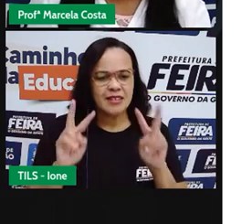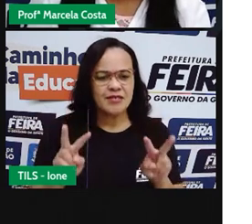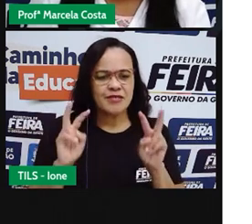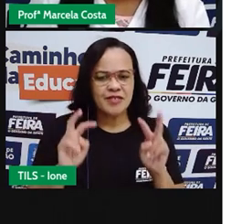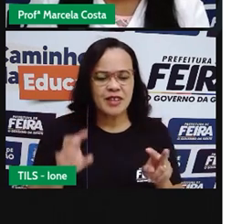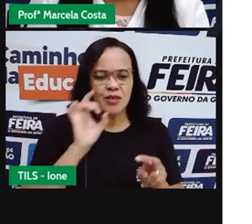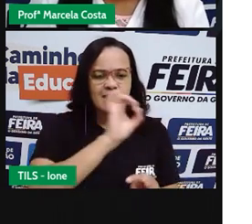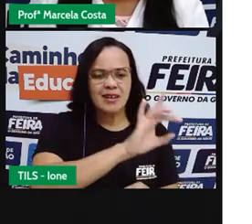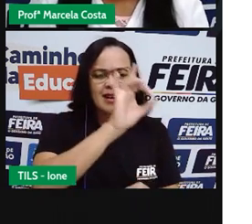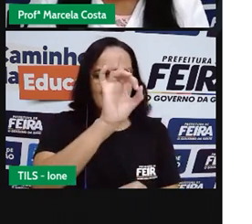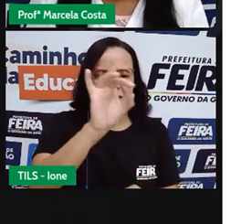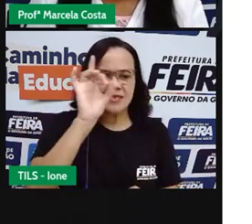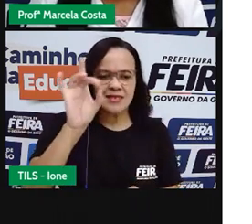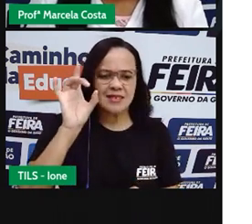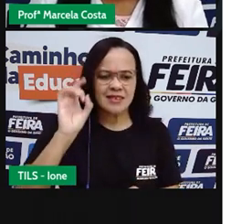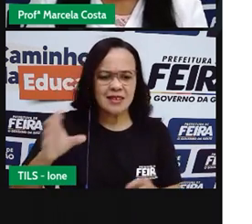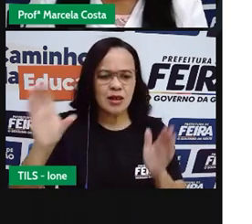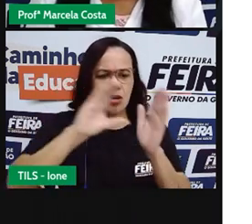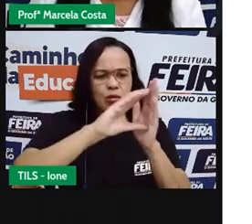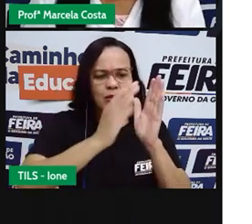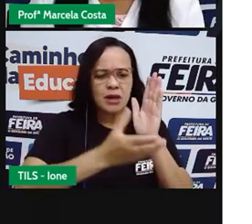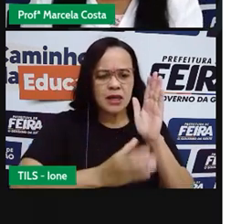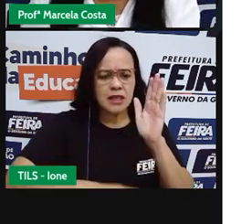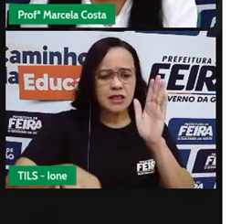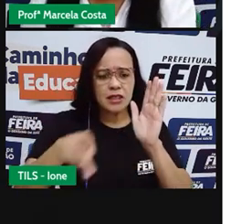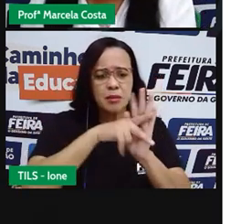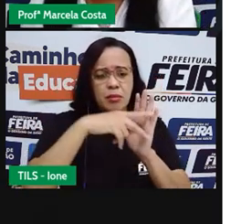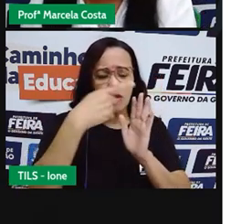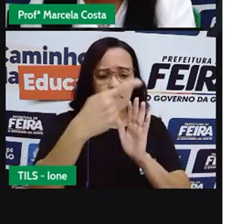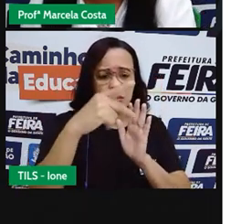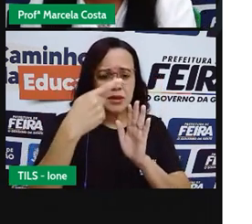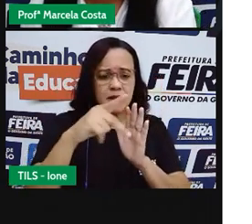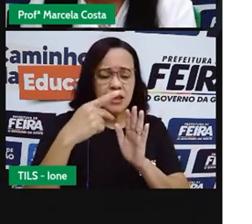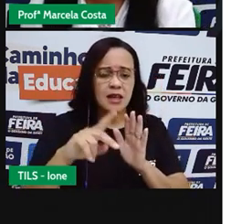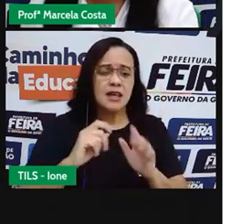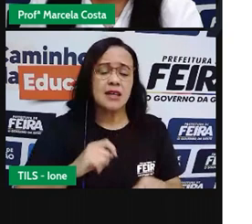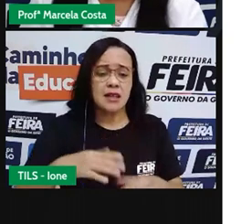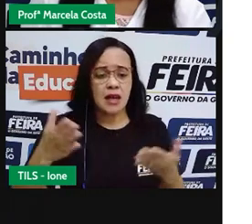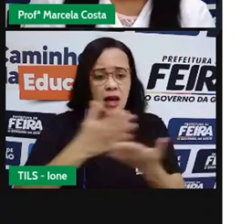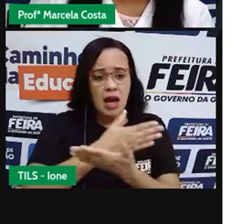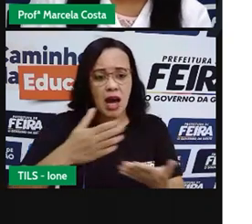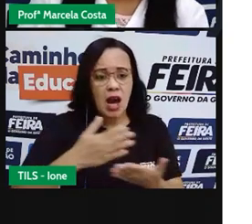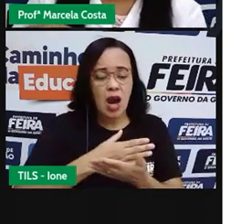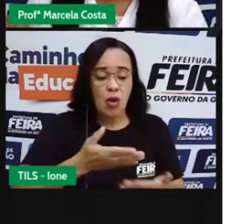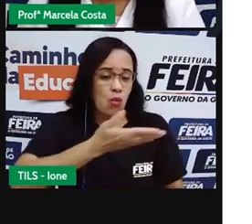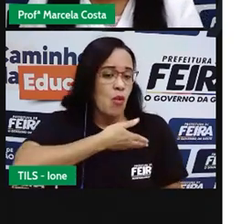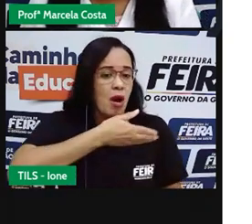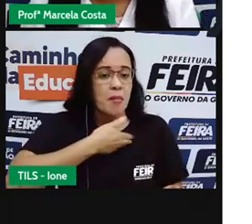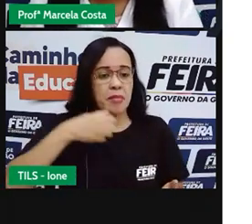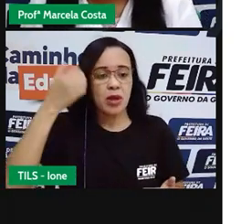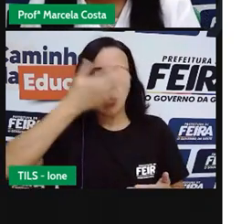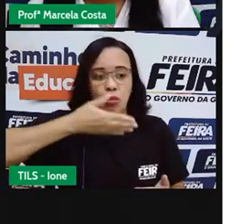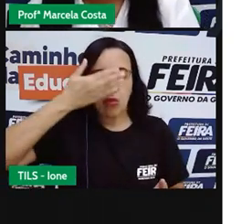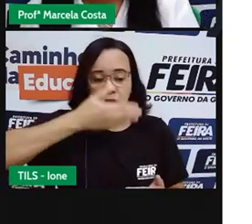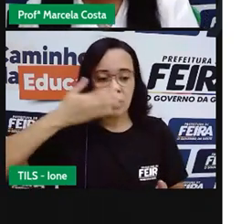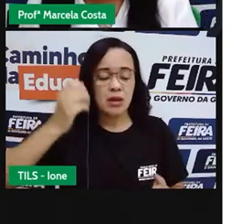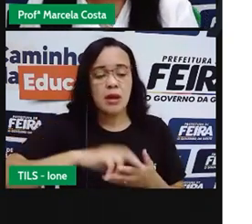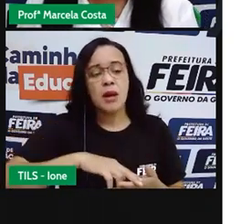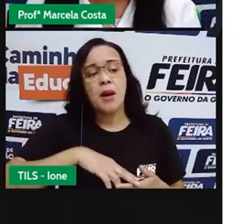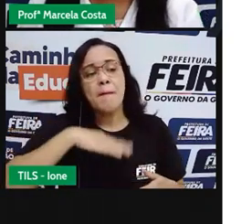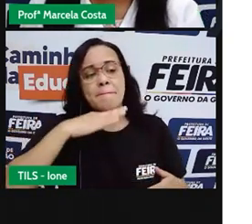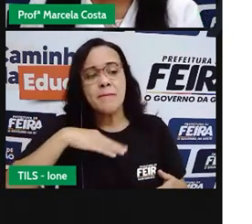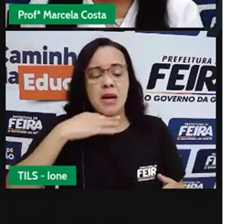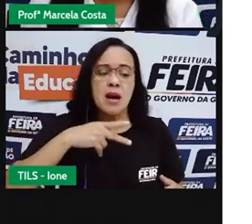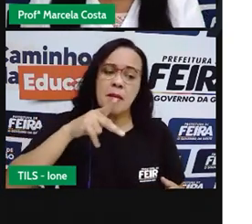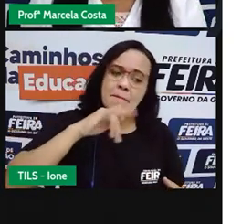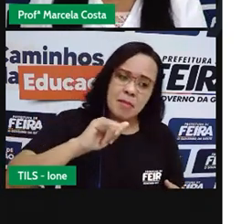cada um tem uma característica, então tem gente que tem amigo invisível, tem gente que tem mães e pais diferentes, mas